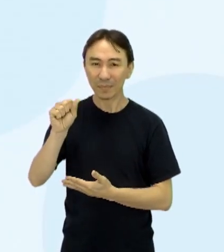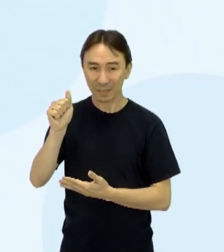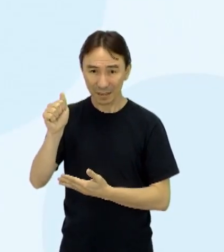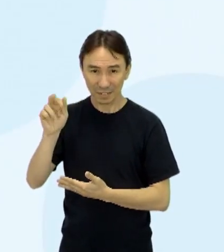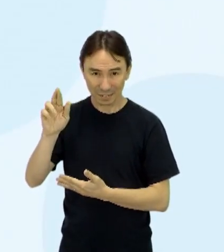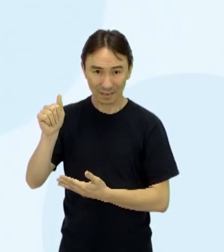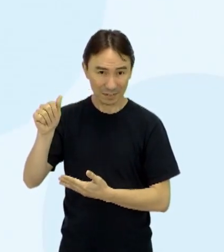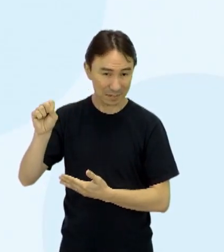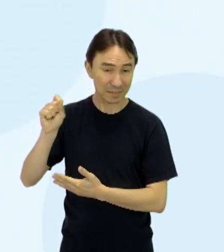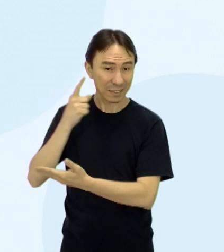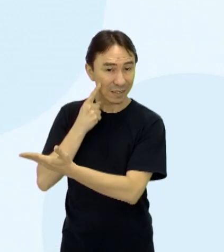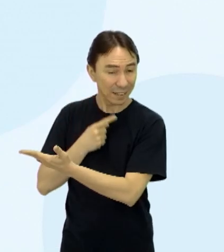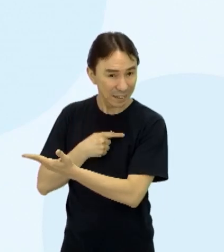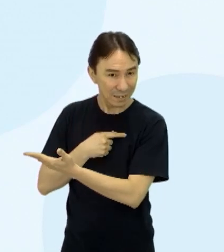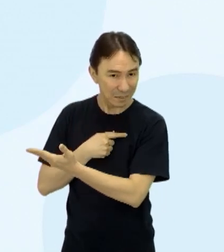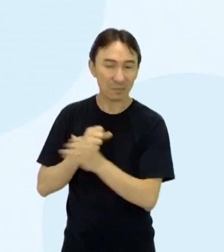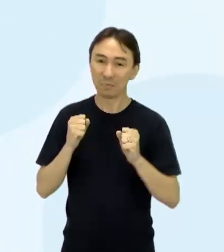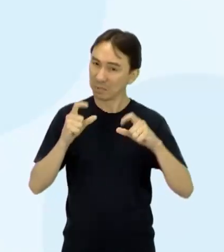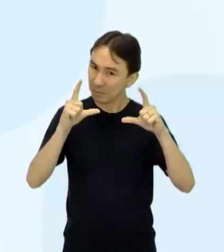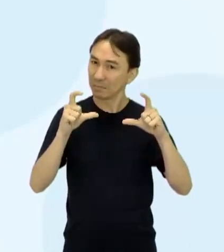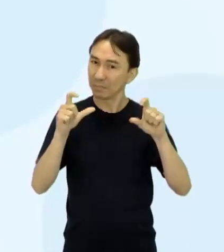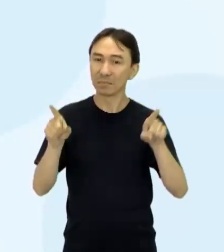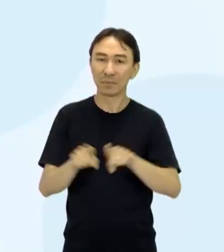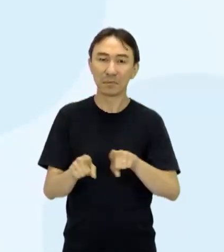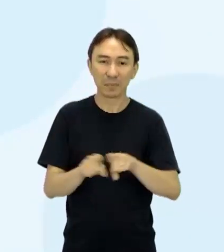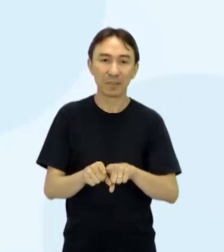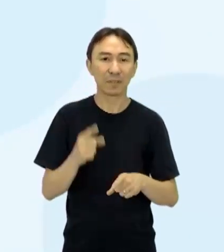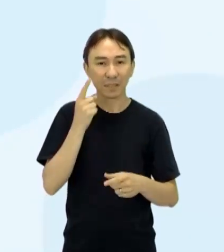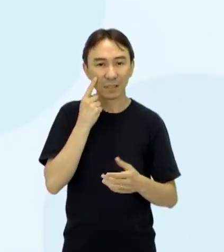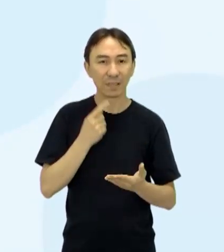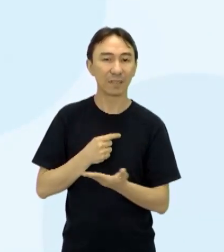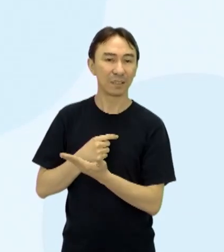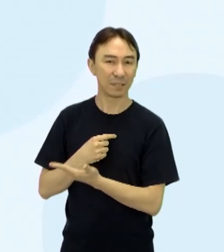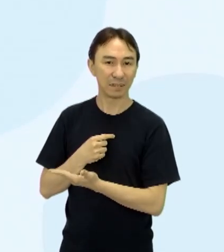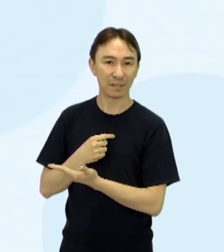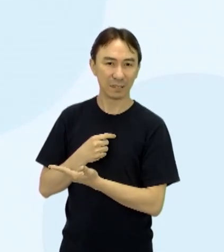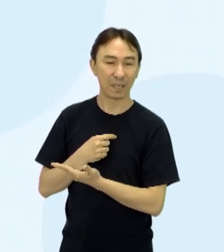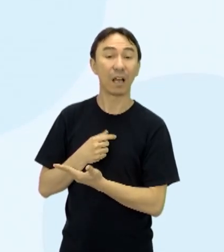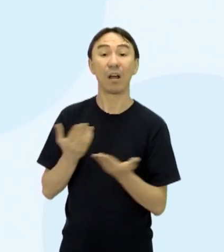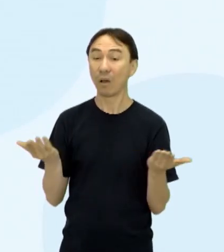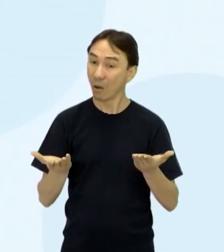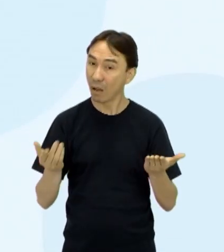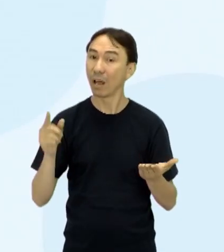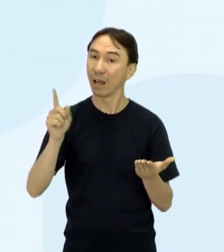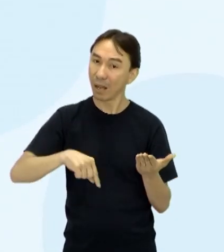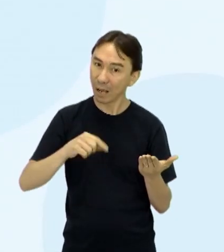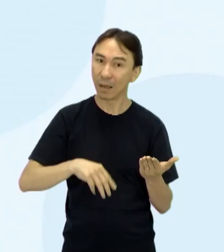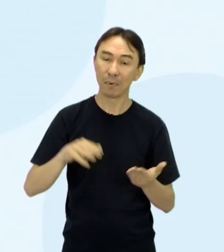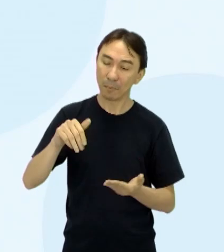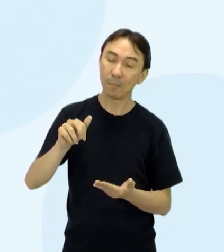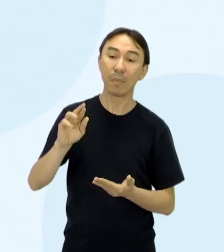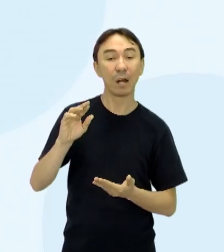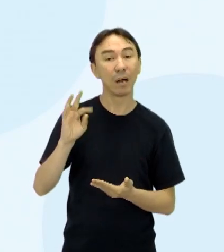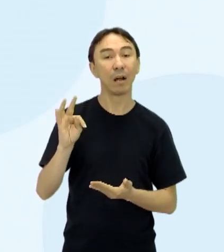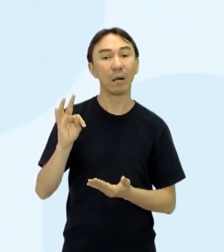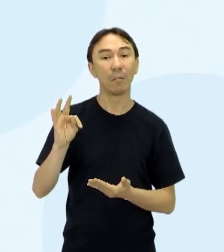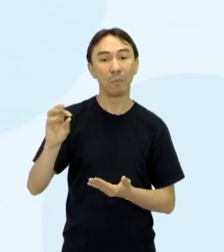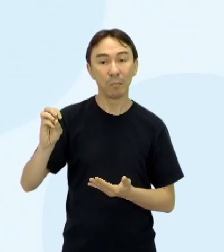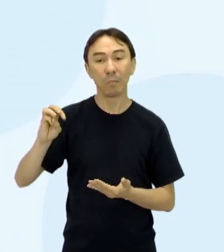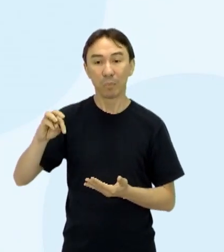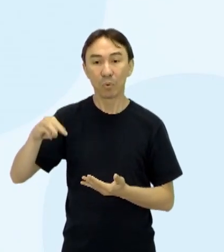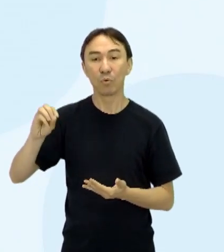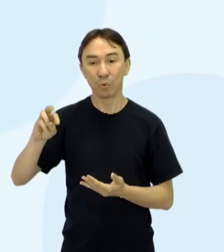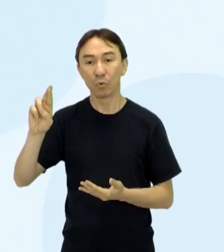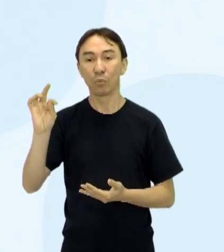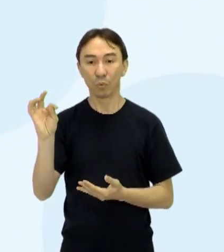no seu caderno a nossa consideração. E aí a foto do Mar Morto em destaque. É